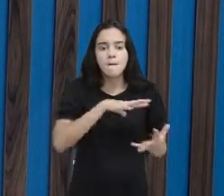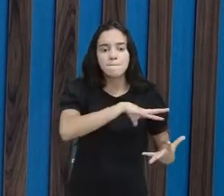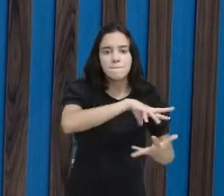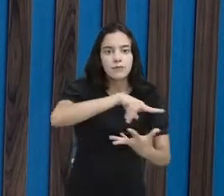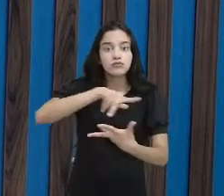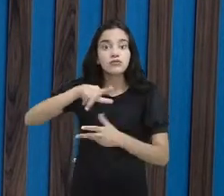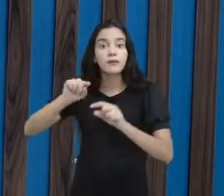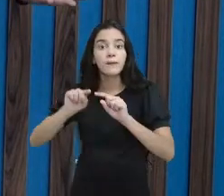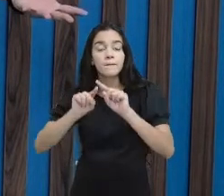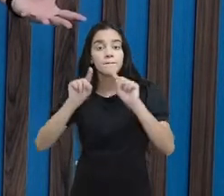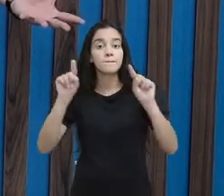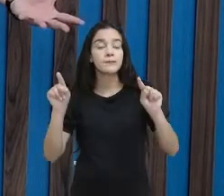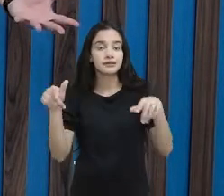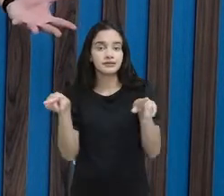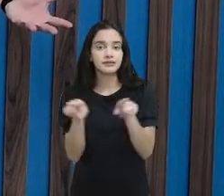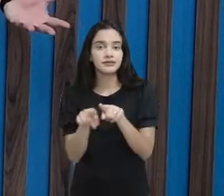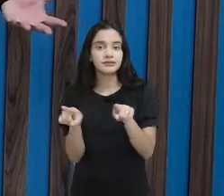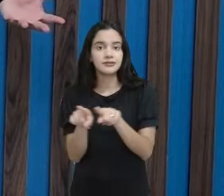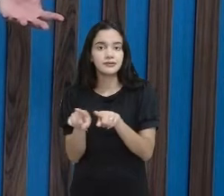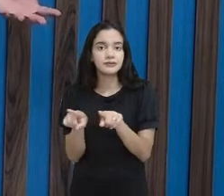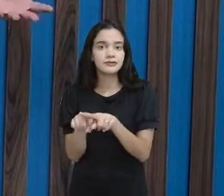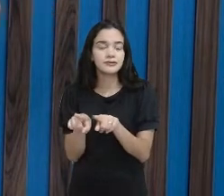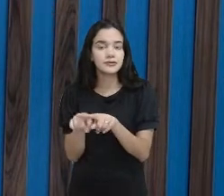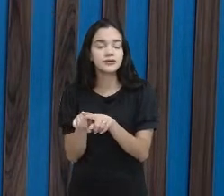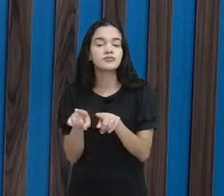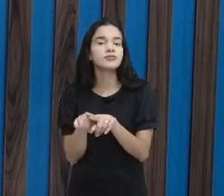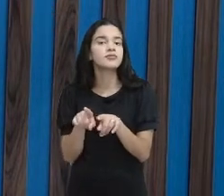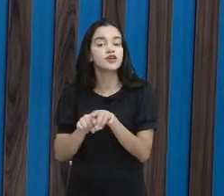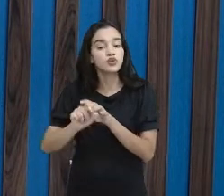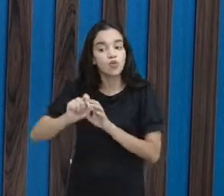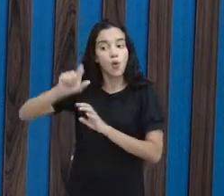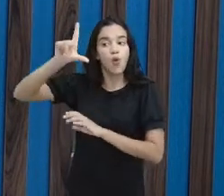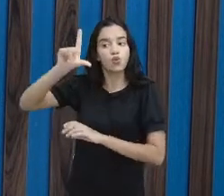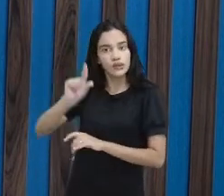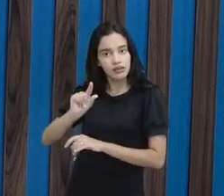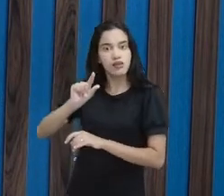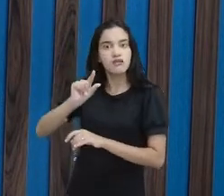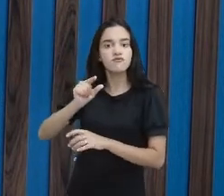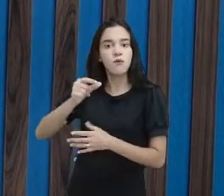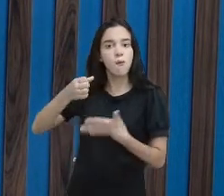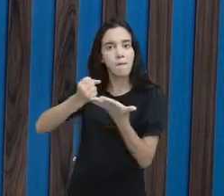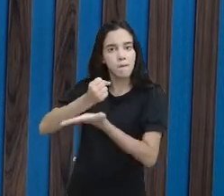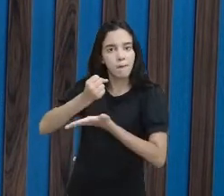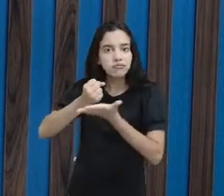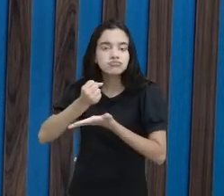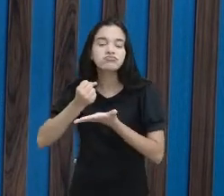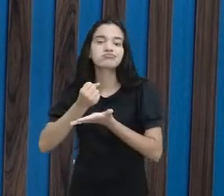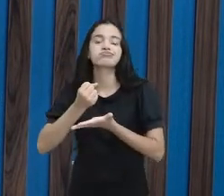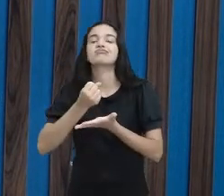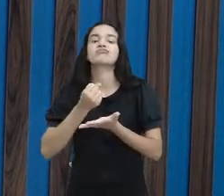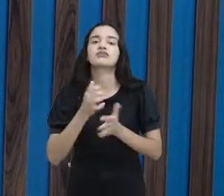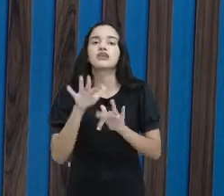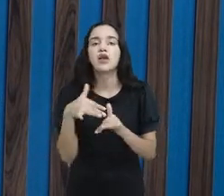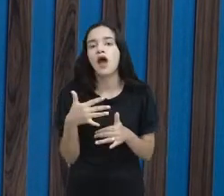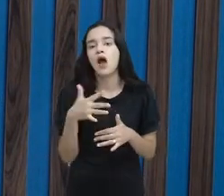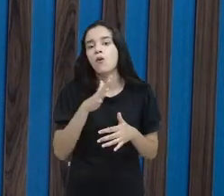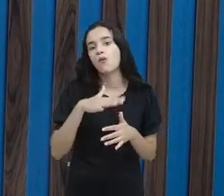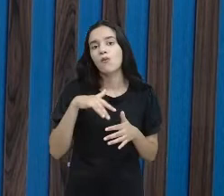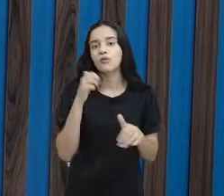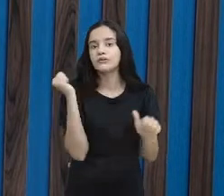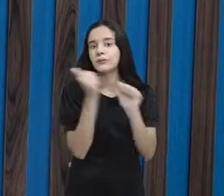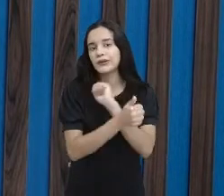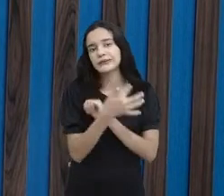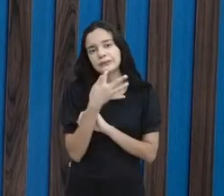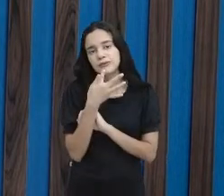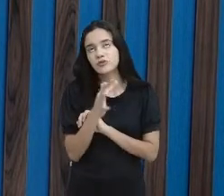vezes até voltar para um nível mais baixo, né, porque algumas modalidades, como não são tão conhecidas, às vezes